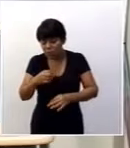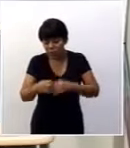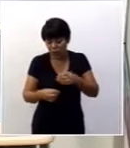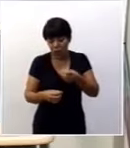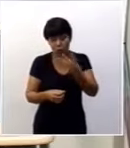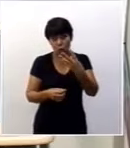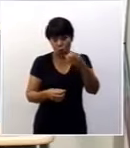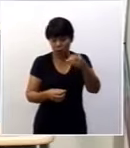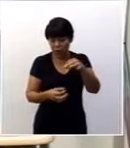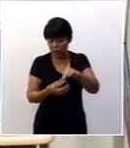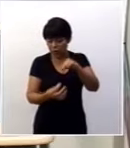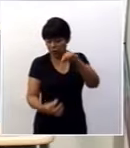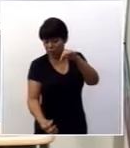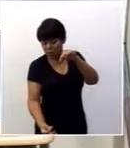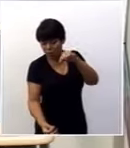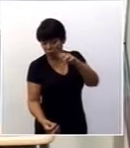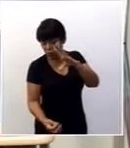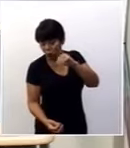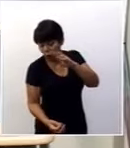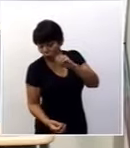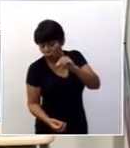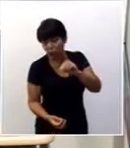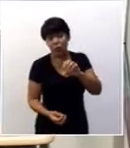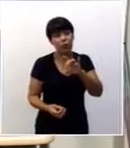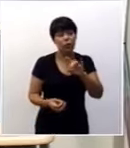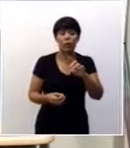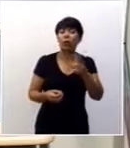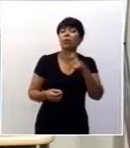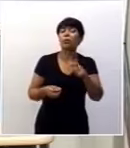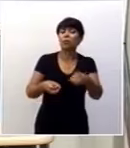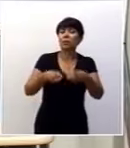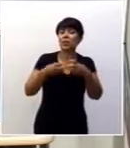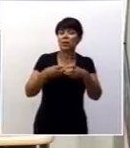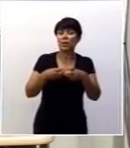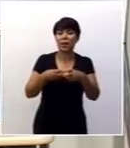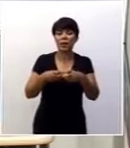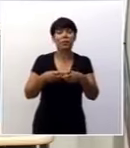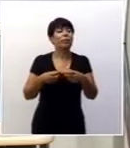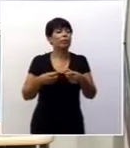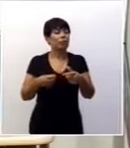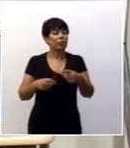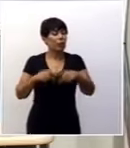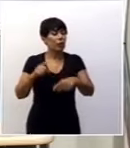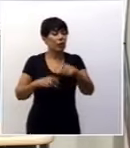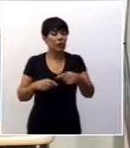40 metros de resolução espacial, eu só vou conseguir observar objetos maiores de 40 metros.